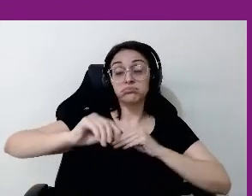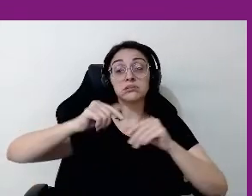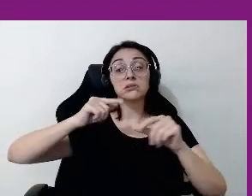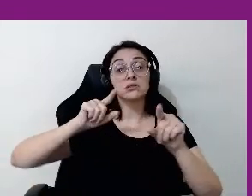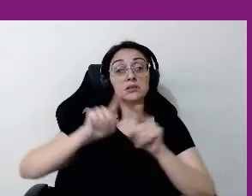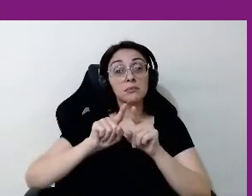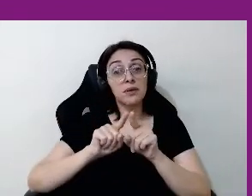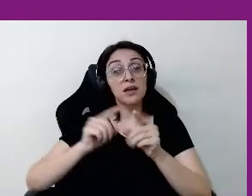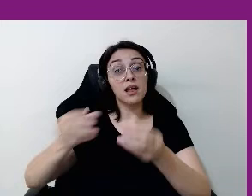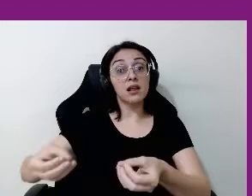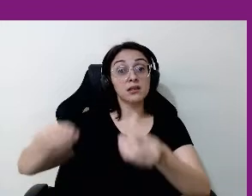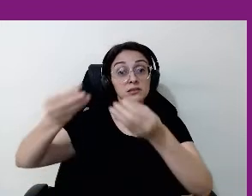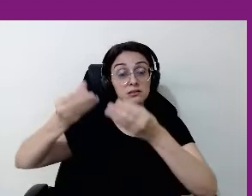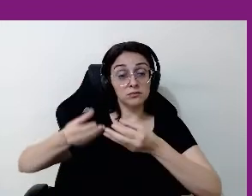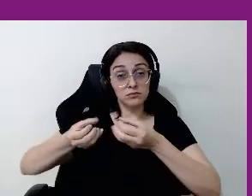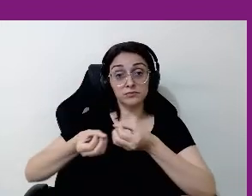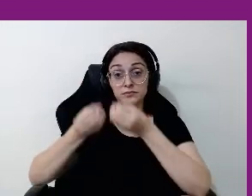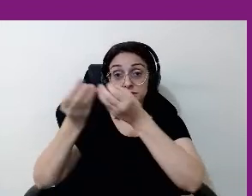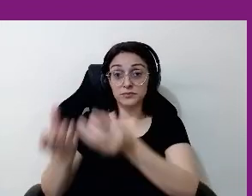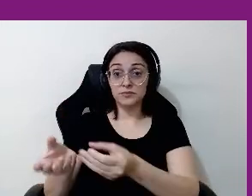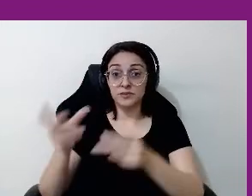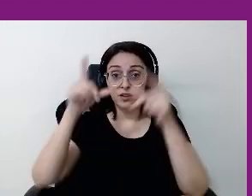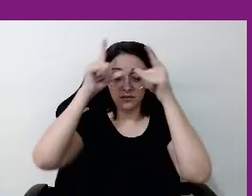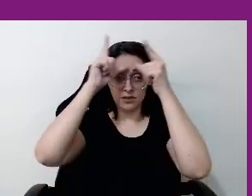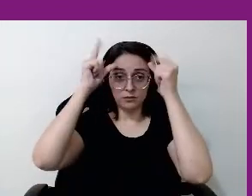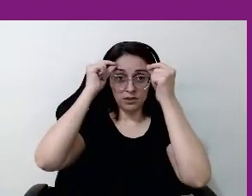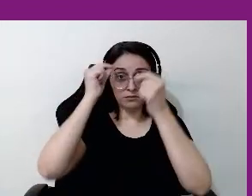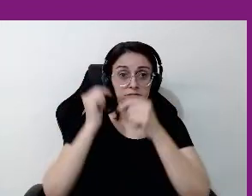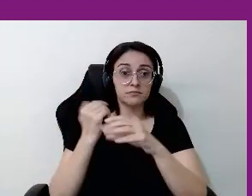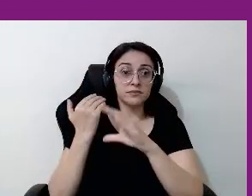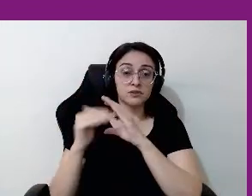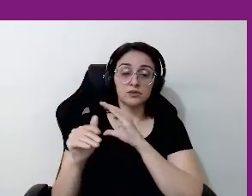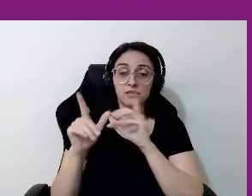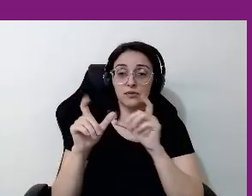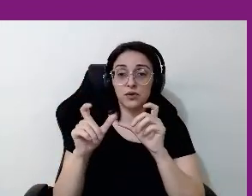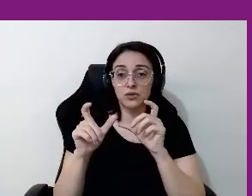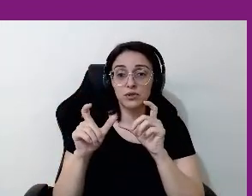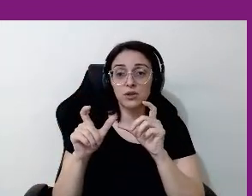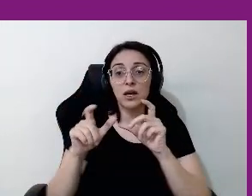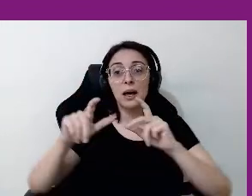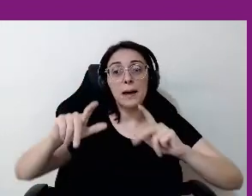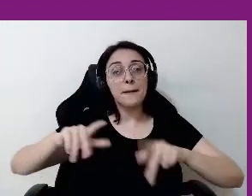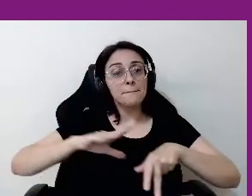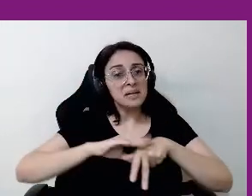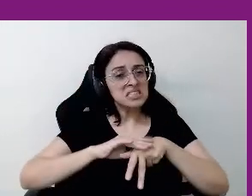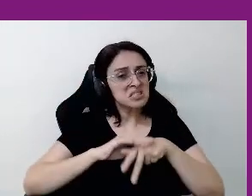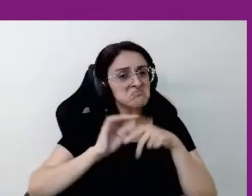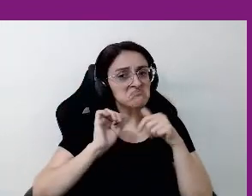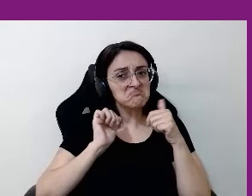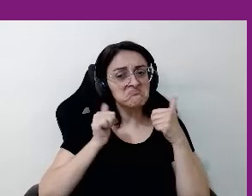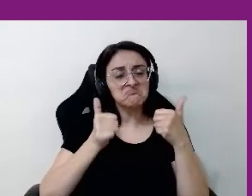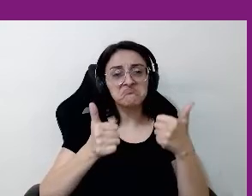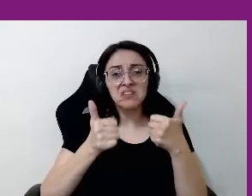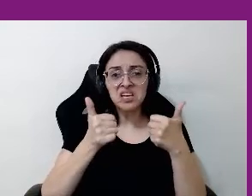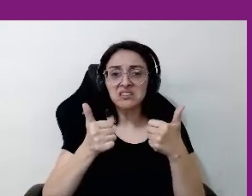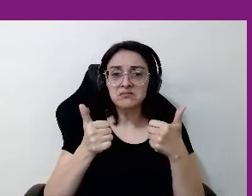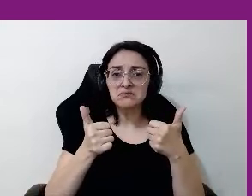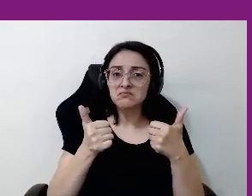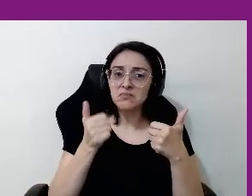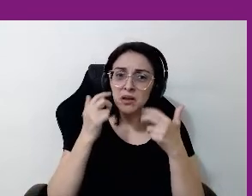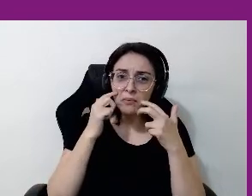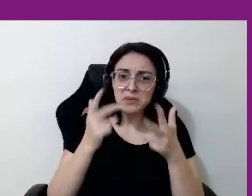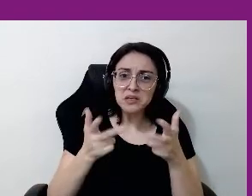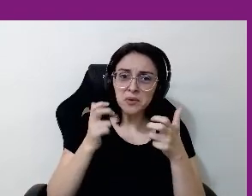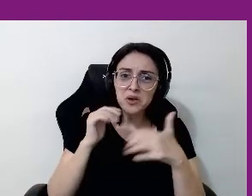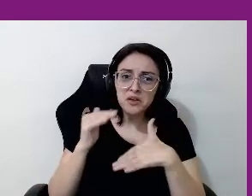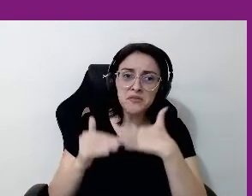ele recebeu, né, que a enfermeira também me mandou a foto, e esse paciente ficou bem. Então a gente vê que a gente tem que evoluir